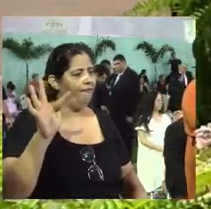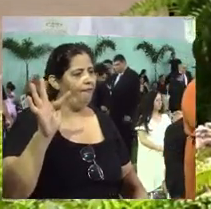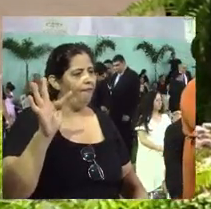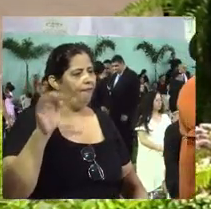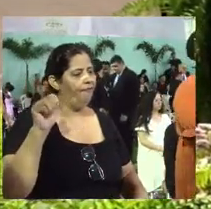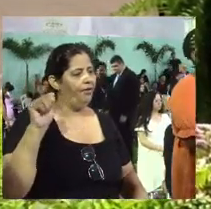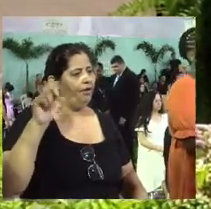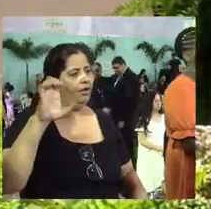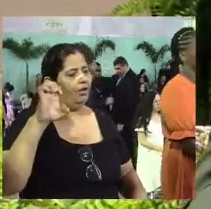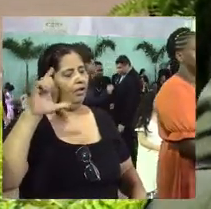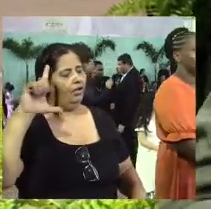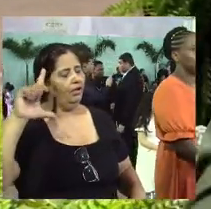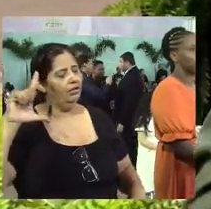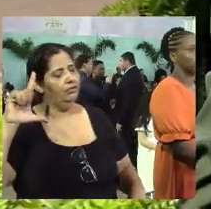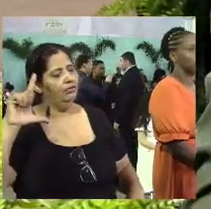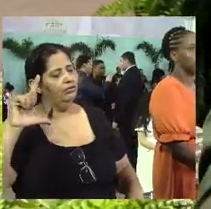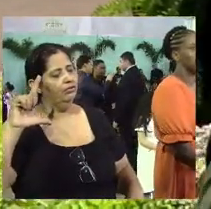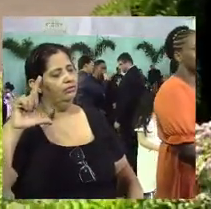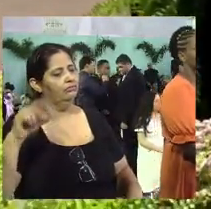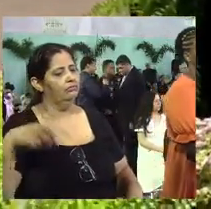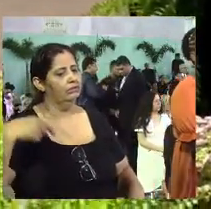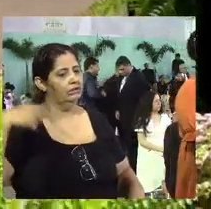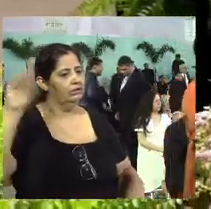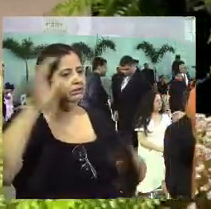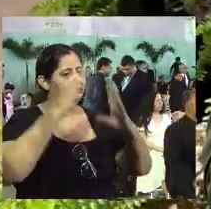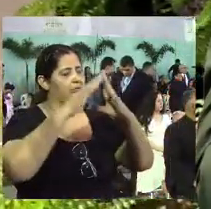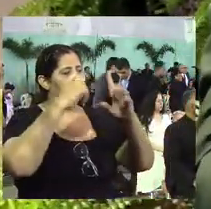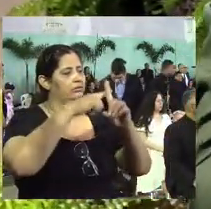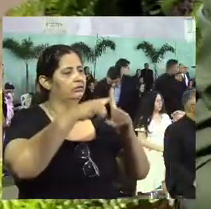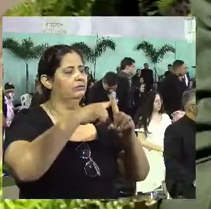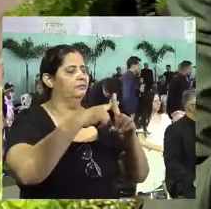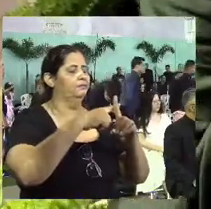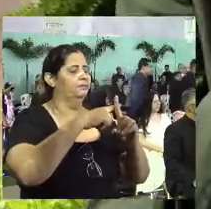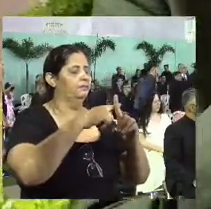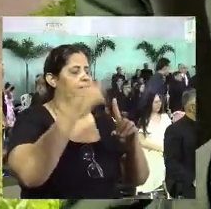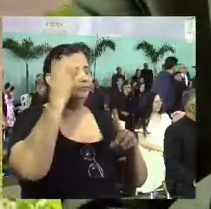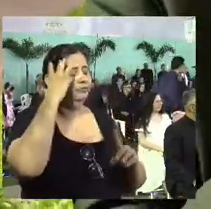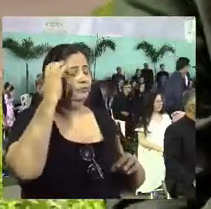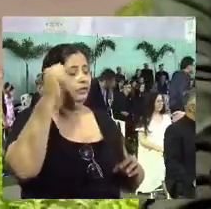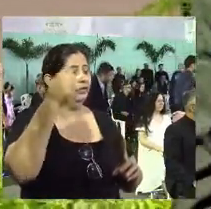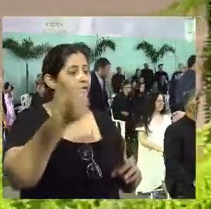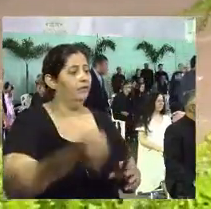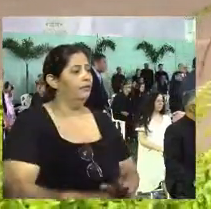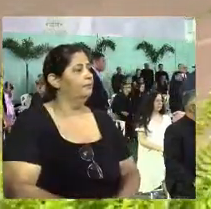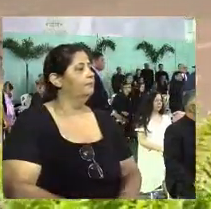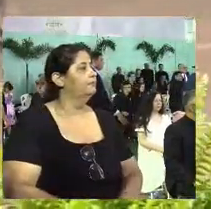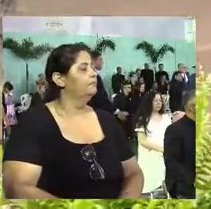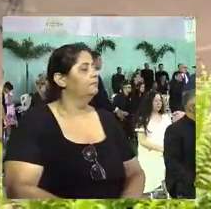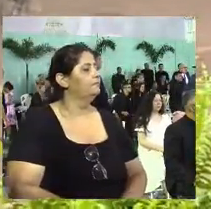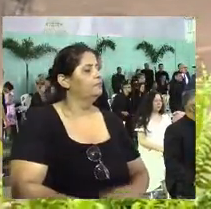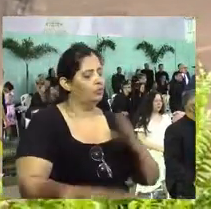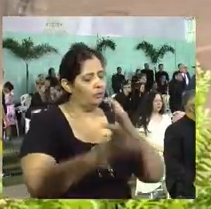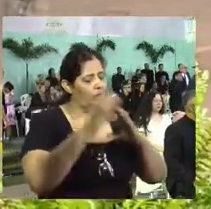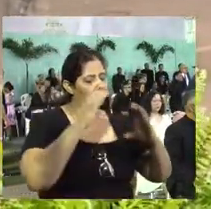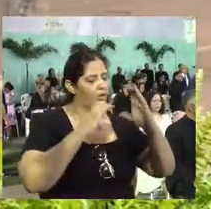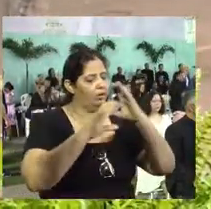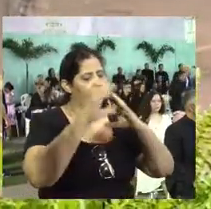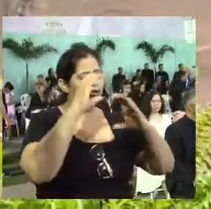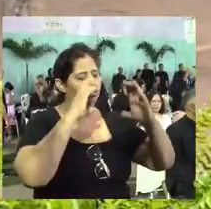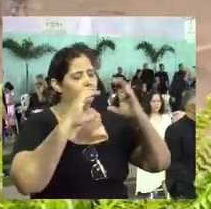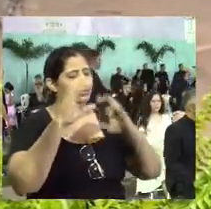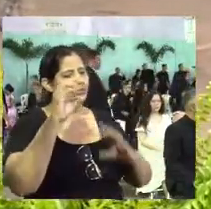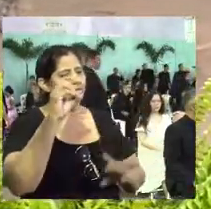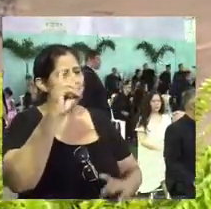em praça pública a mensagem poderosa do evangelho que salva que liberta e que transforma amanhã